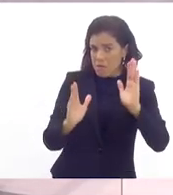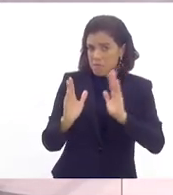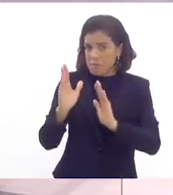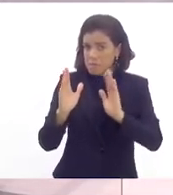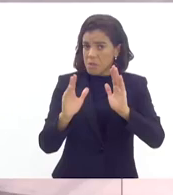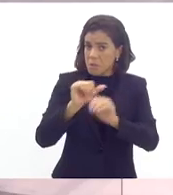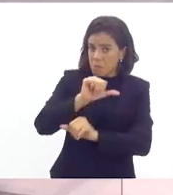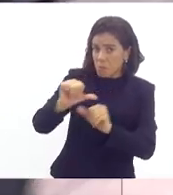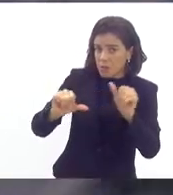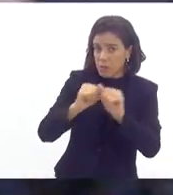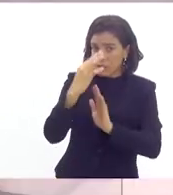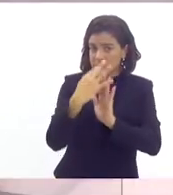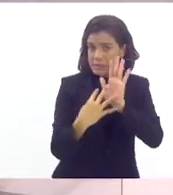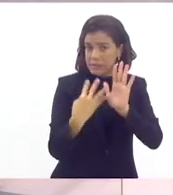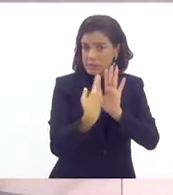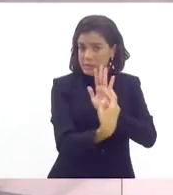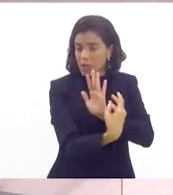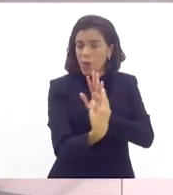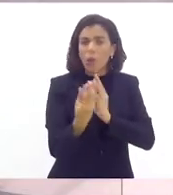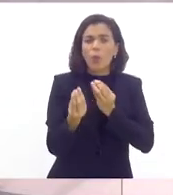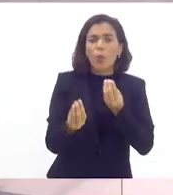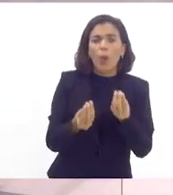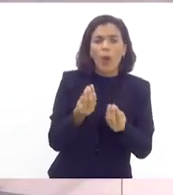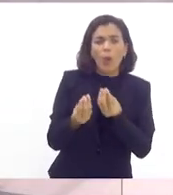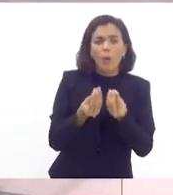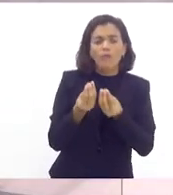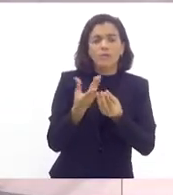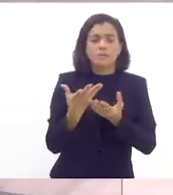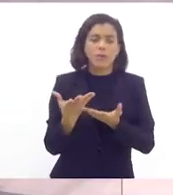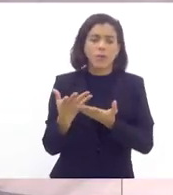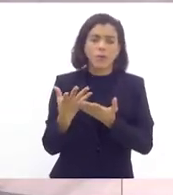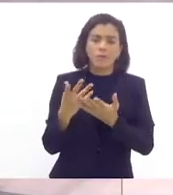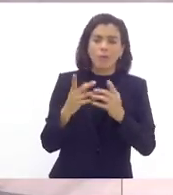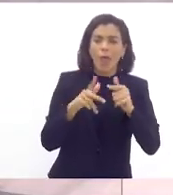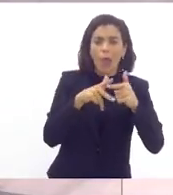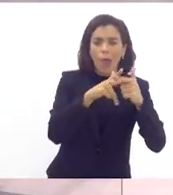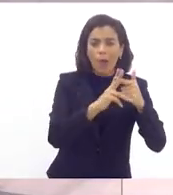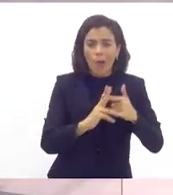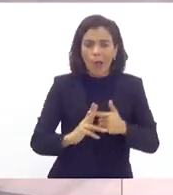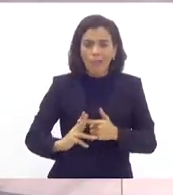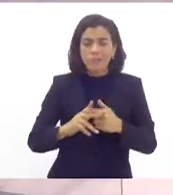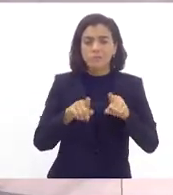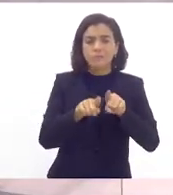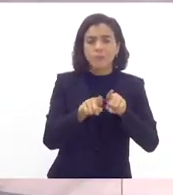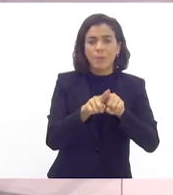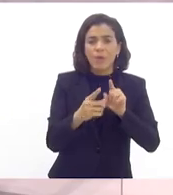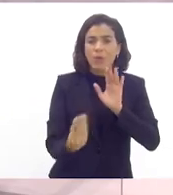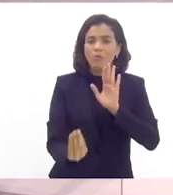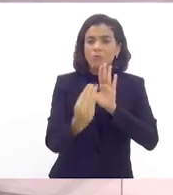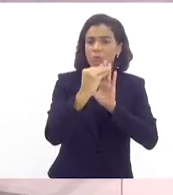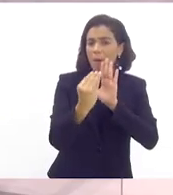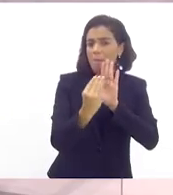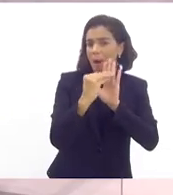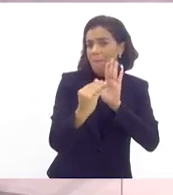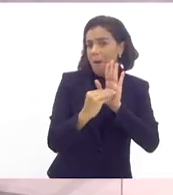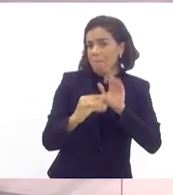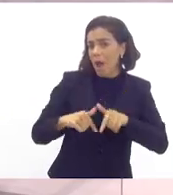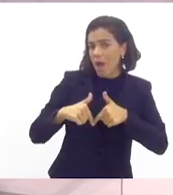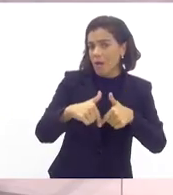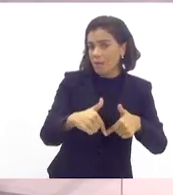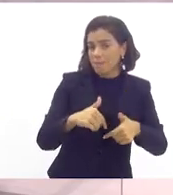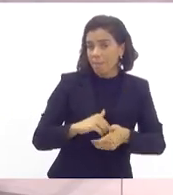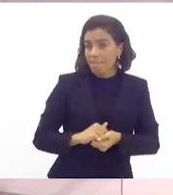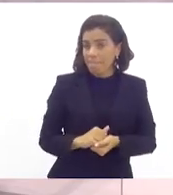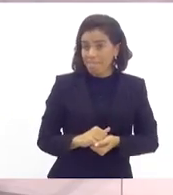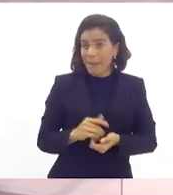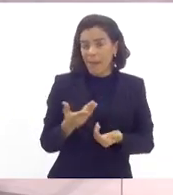de mudança da tabela? Qual vai ser o índice de correção? Qual vai ser a aplicabilidade utilizada?